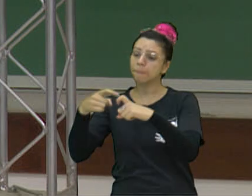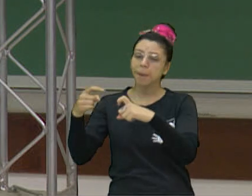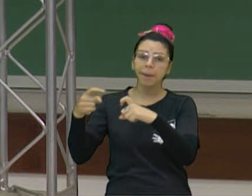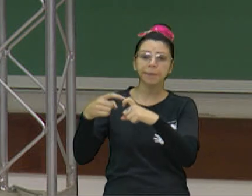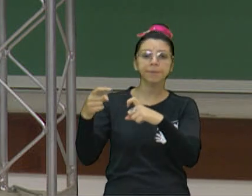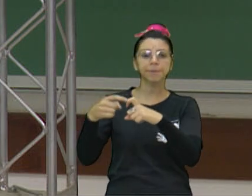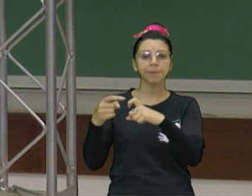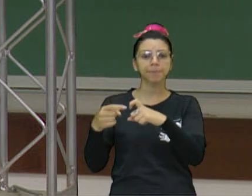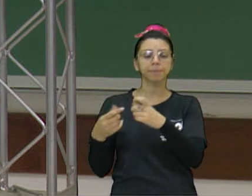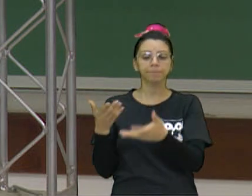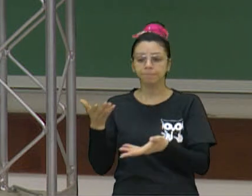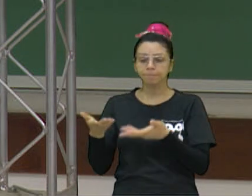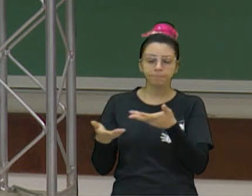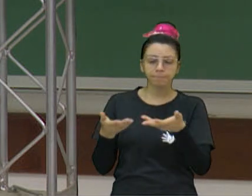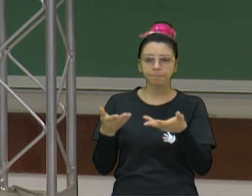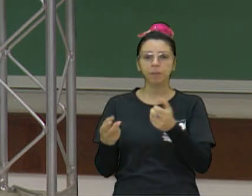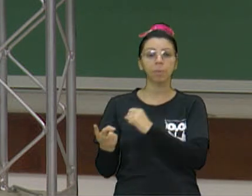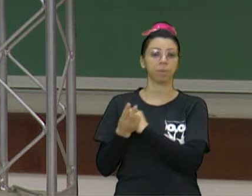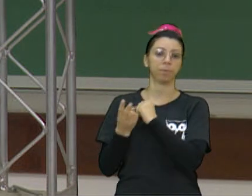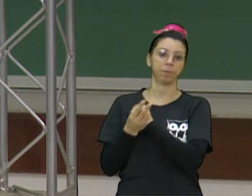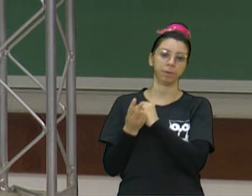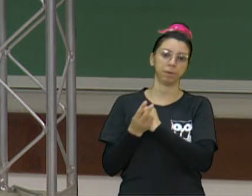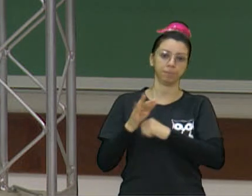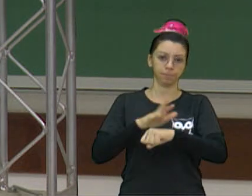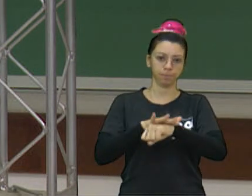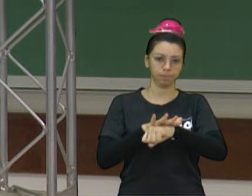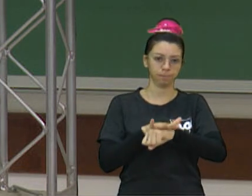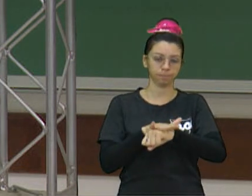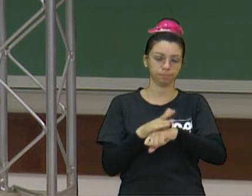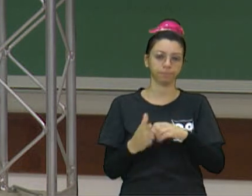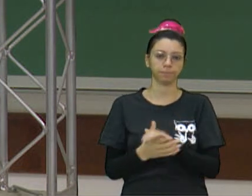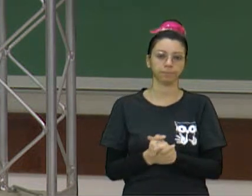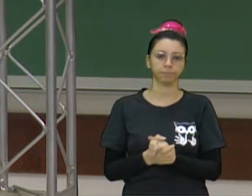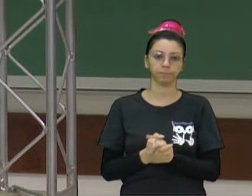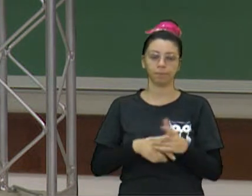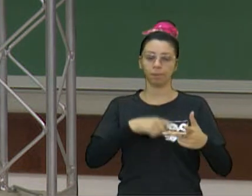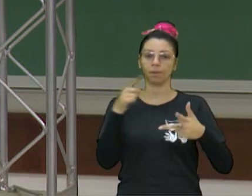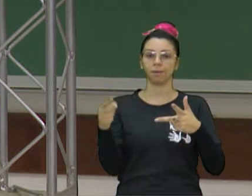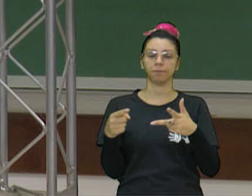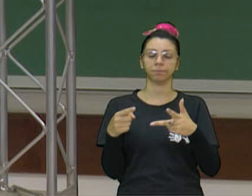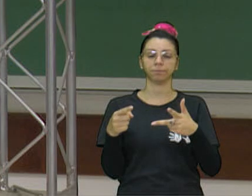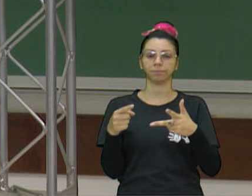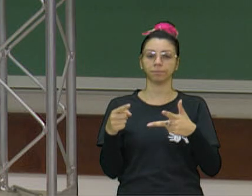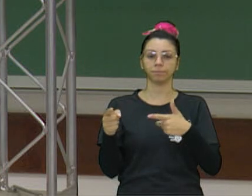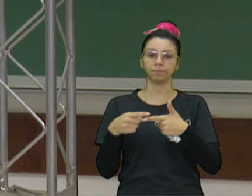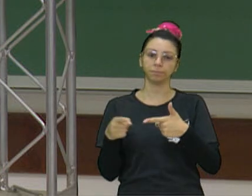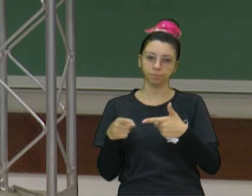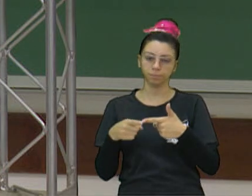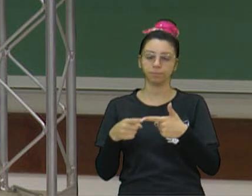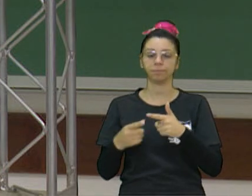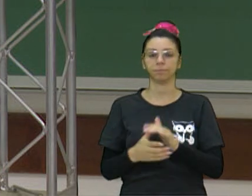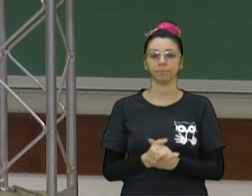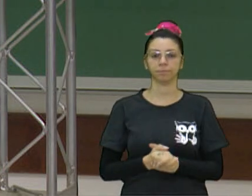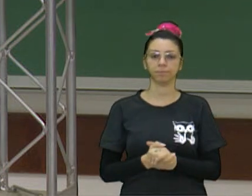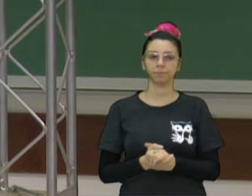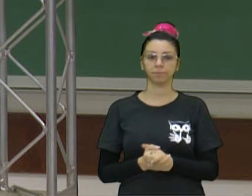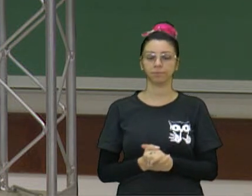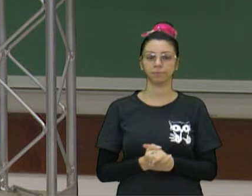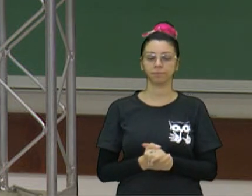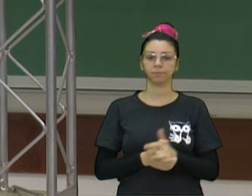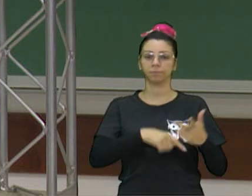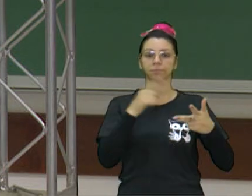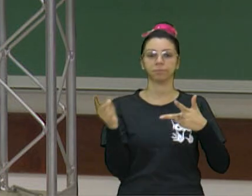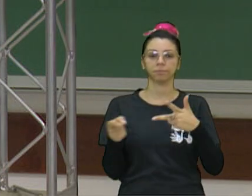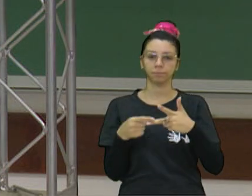alguma enfermidade. Então aí entra dentro do segundo princípio do Taekwondo. O